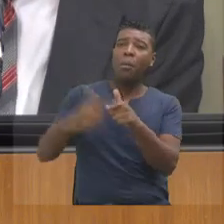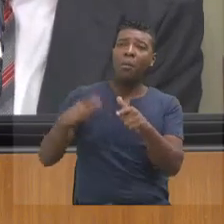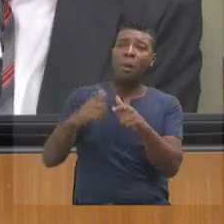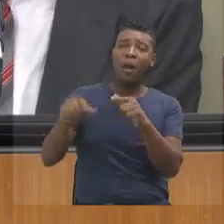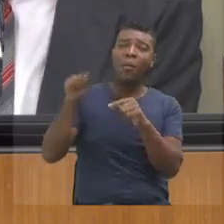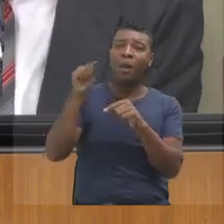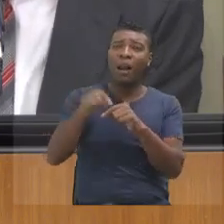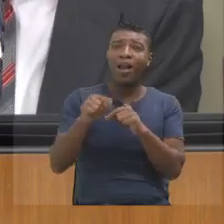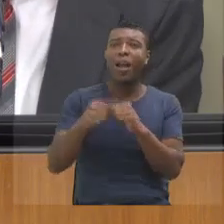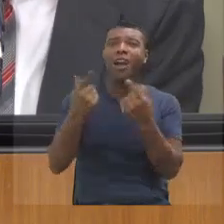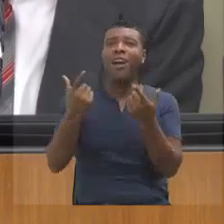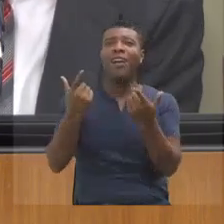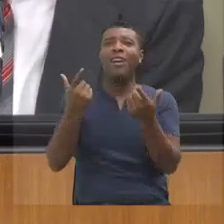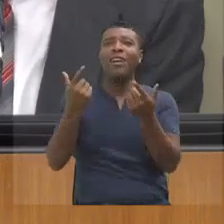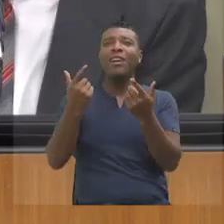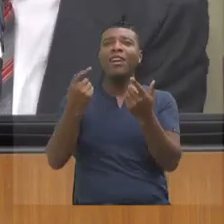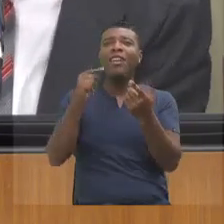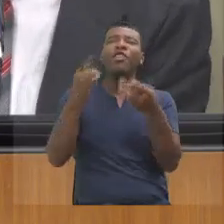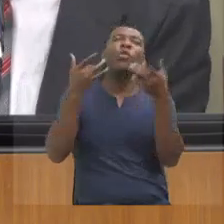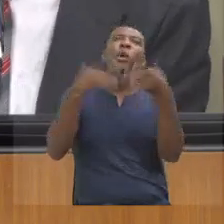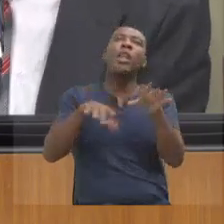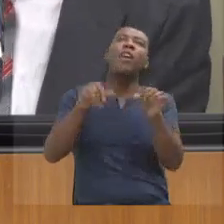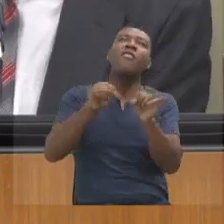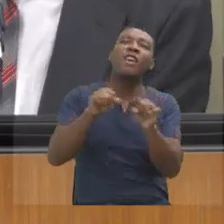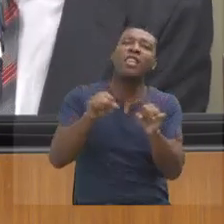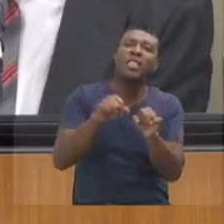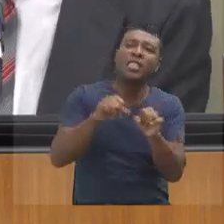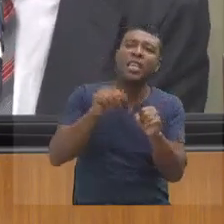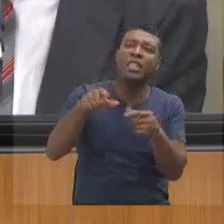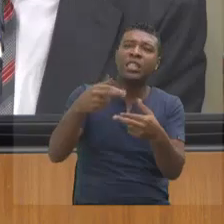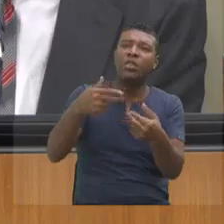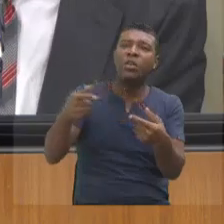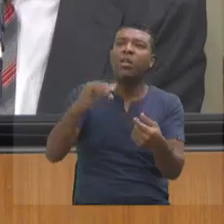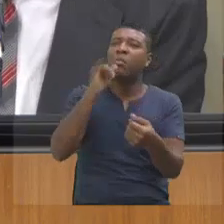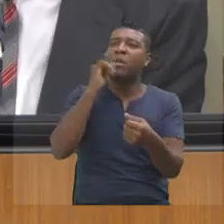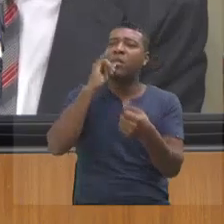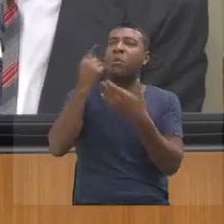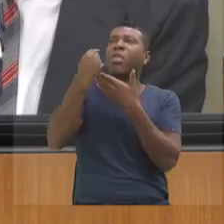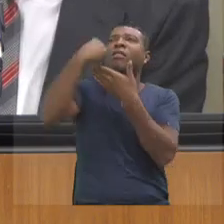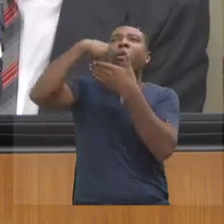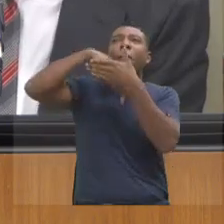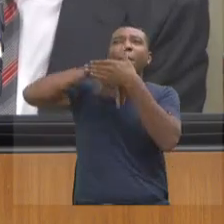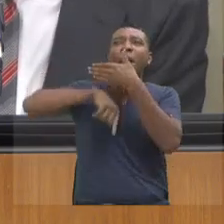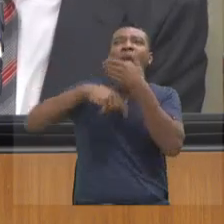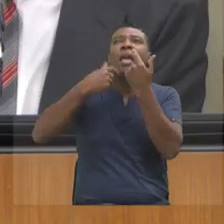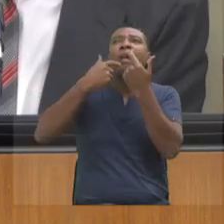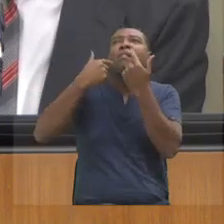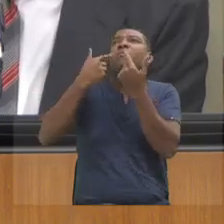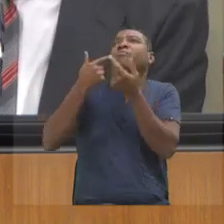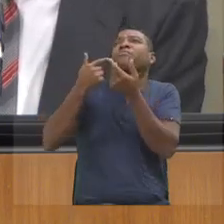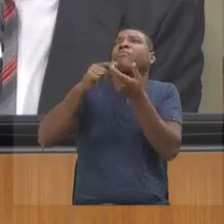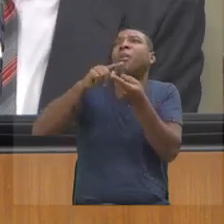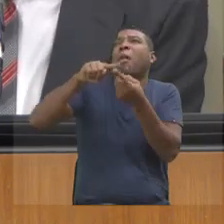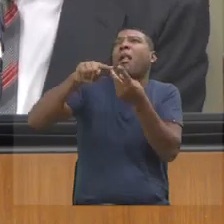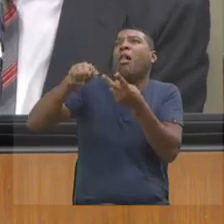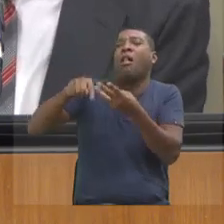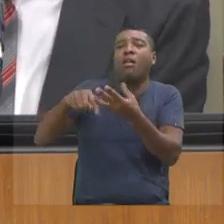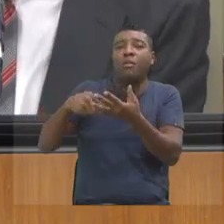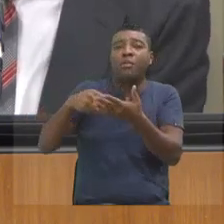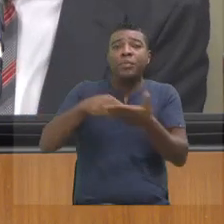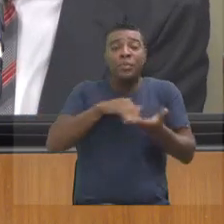não tavam querendo fazer isso que ele falou sociopia etc quer dizer a secretaria apertou